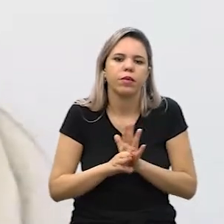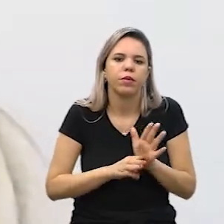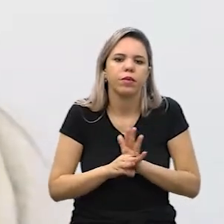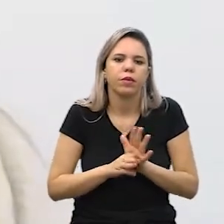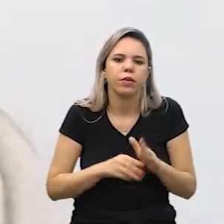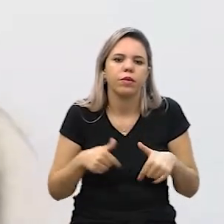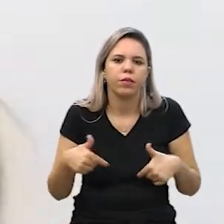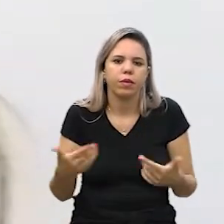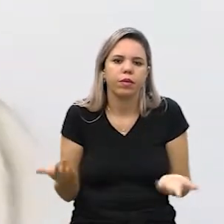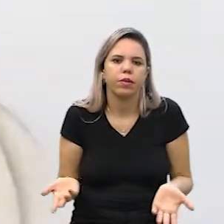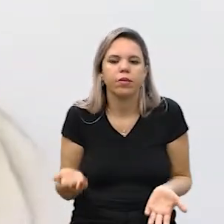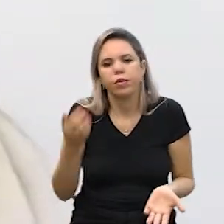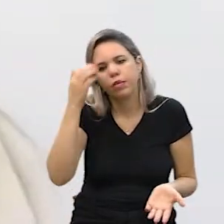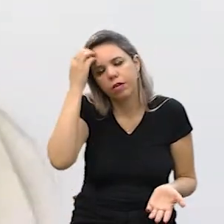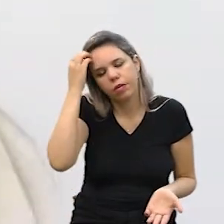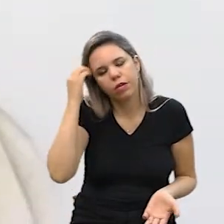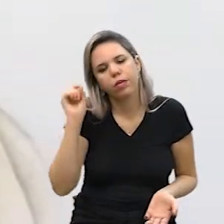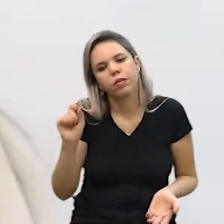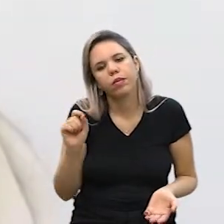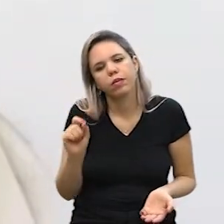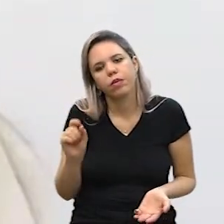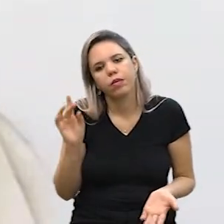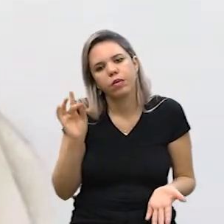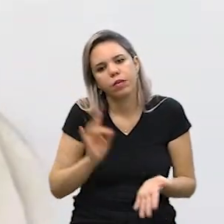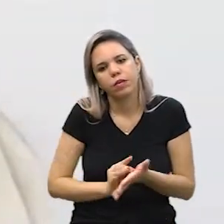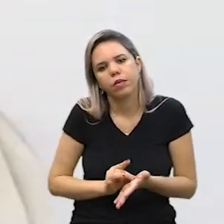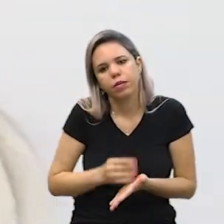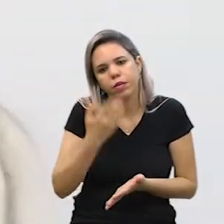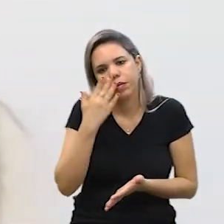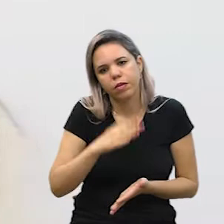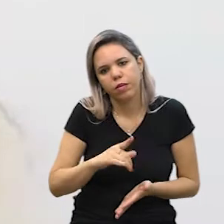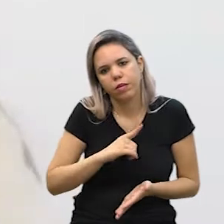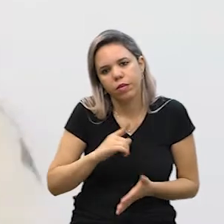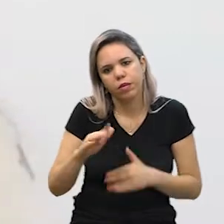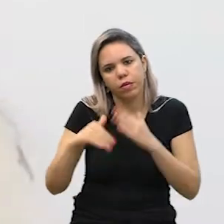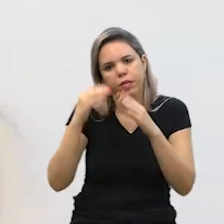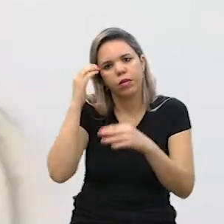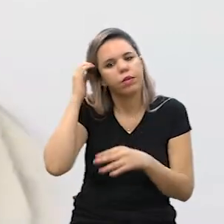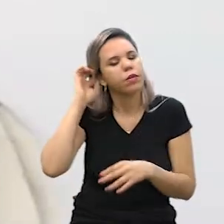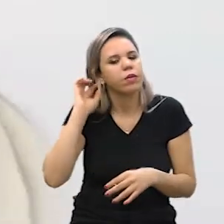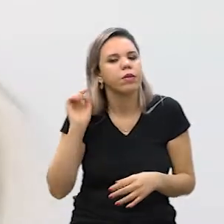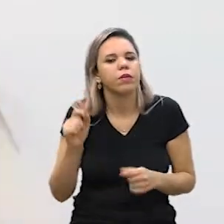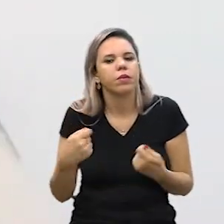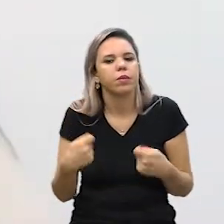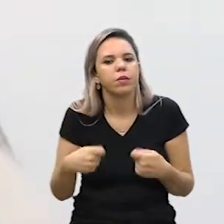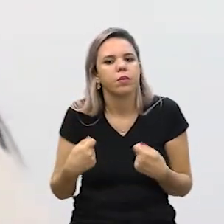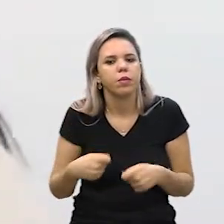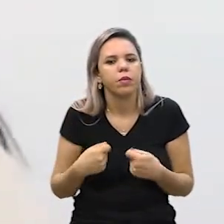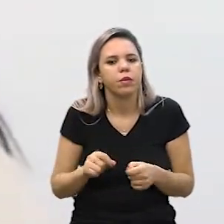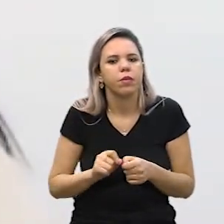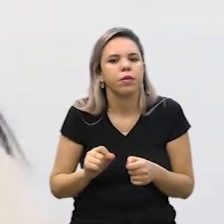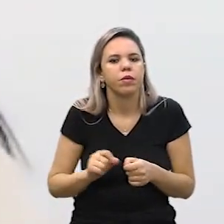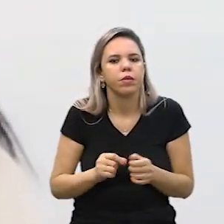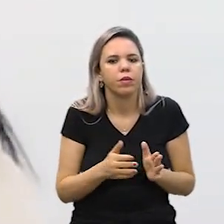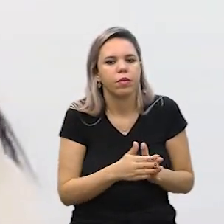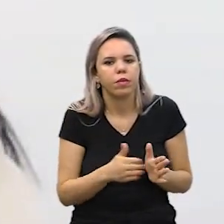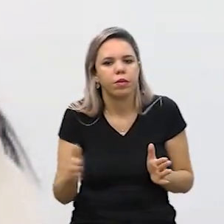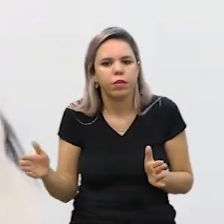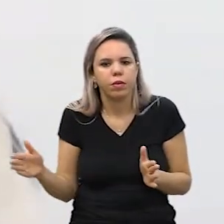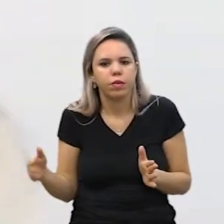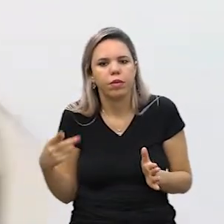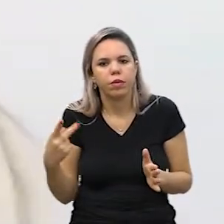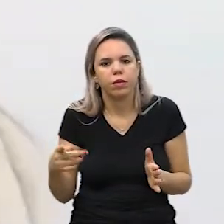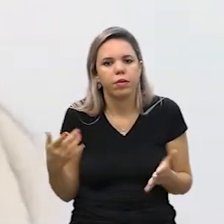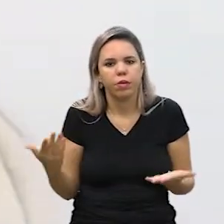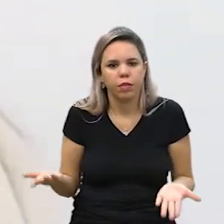metodologias ativas, para que, de fato, essa criança tenha o desenvolvimento que precisa ser feito ao longo dessa jornada